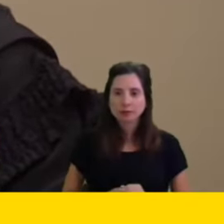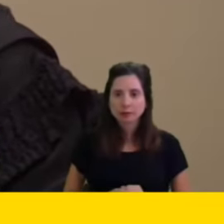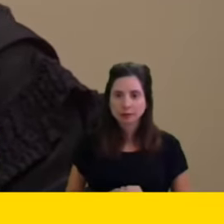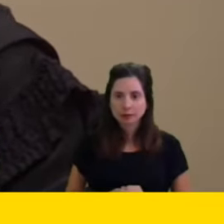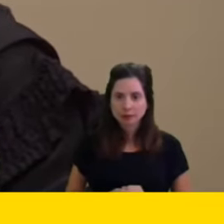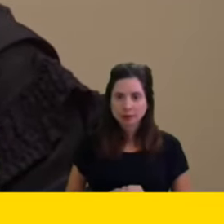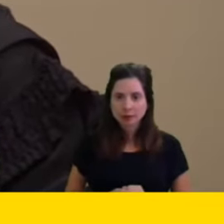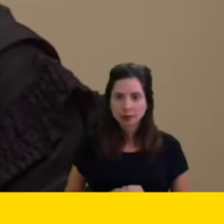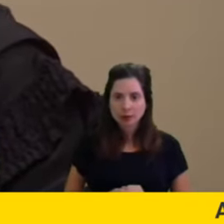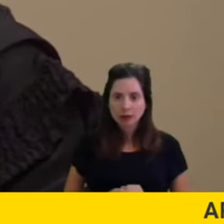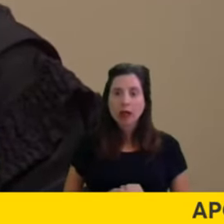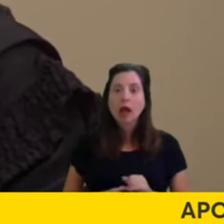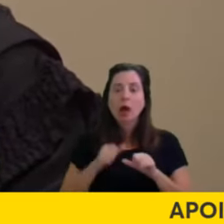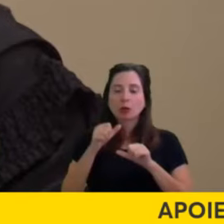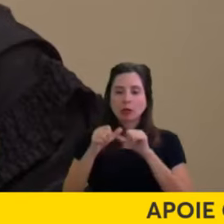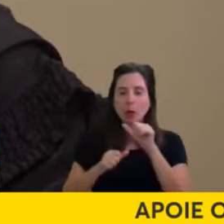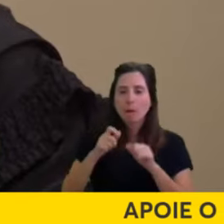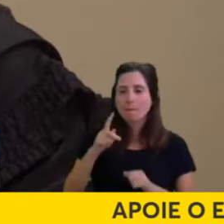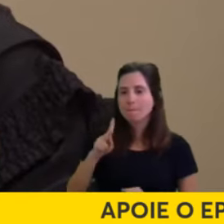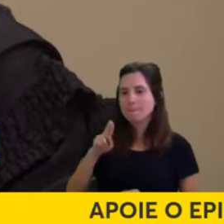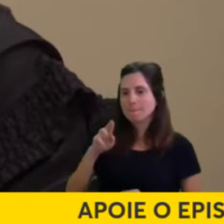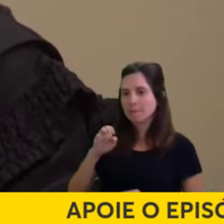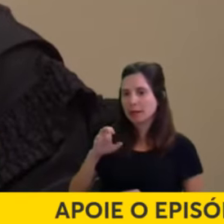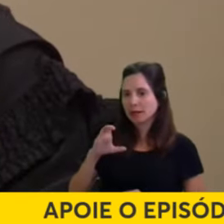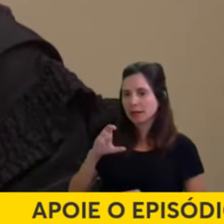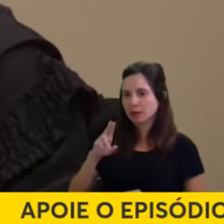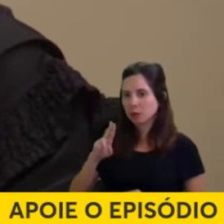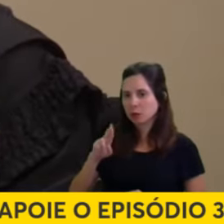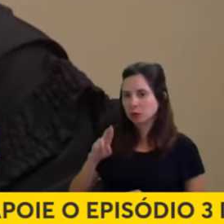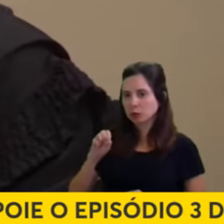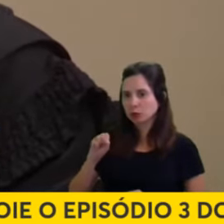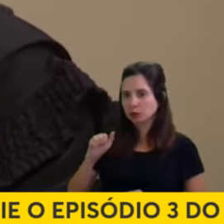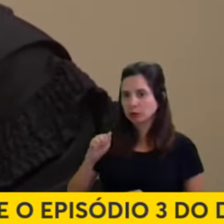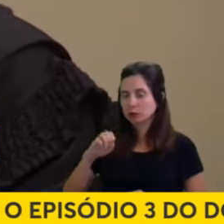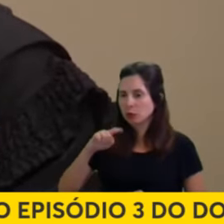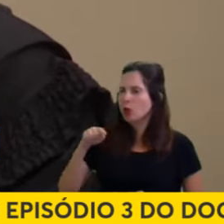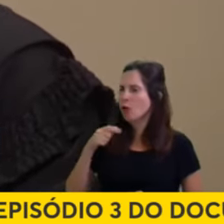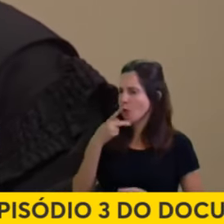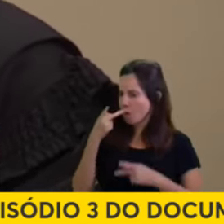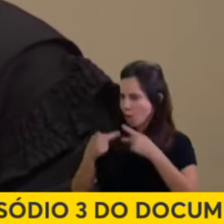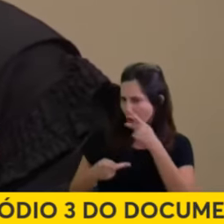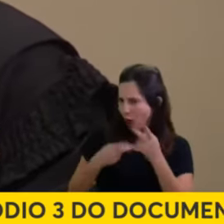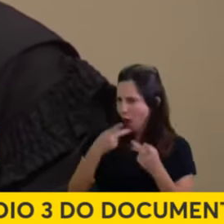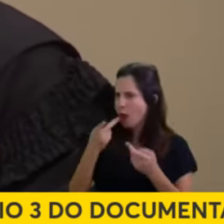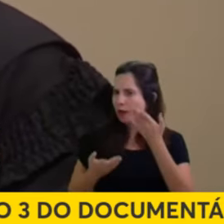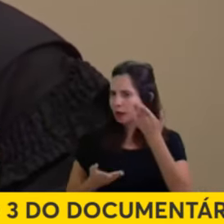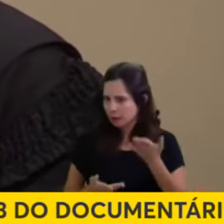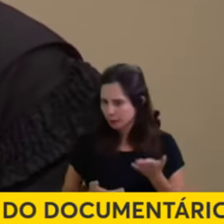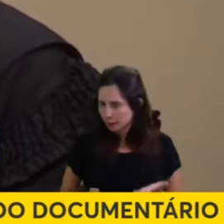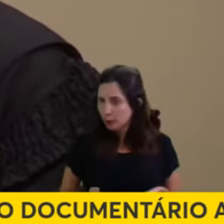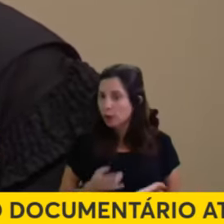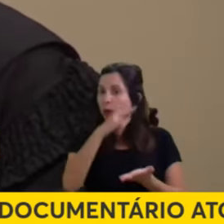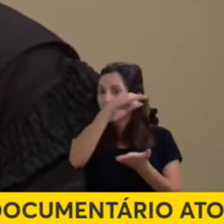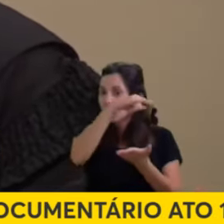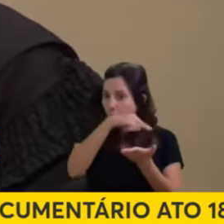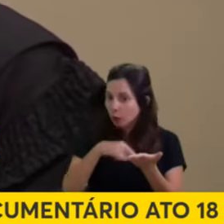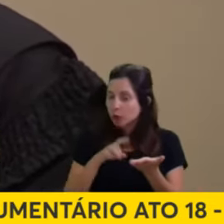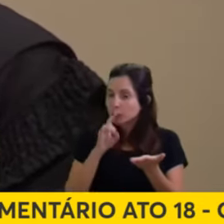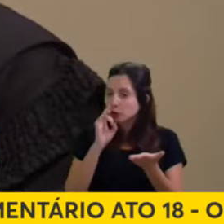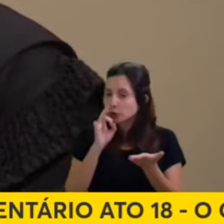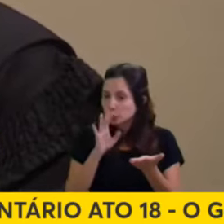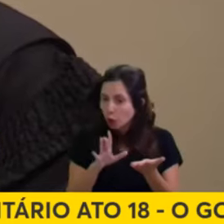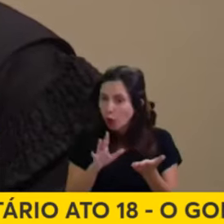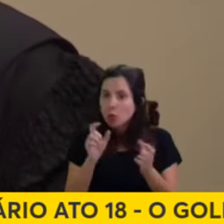usão cito aqui o ministro Tarcisio de vi Carvalho para dizer que a duração razoável do processo ela só se manifesta com feito